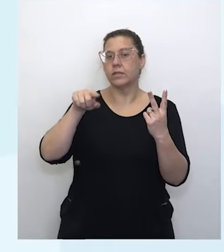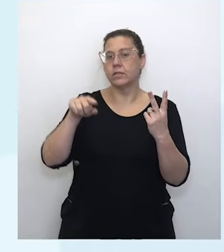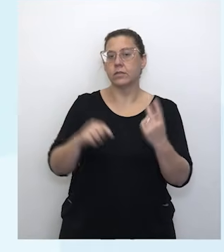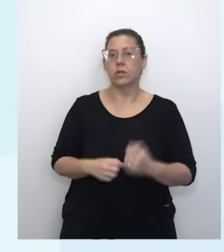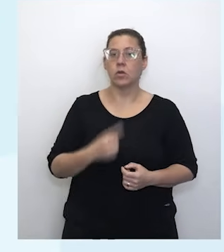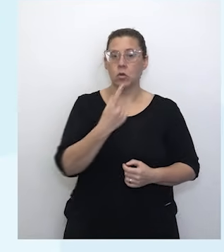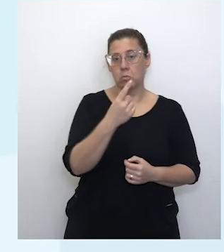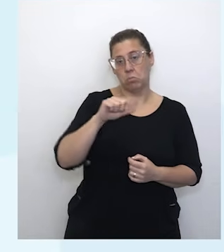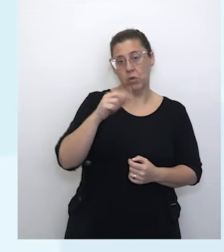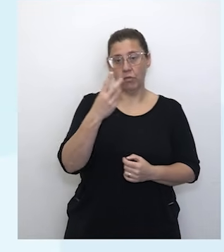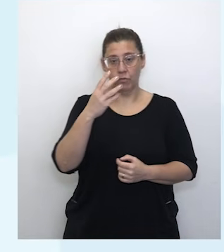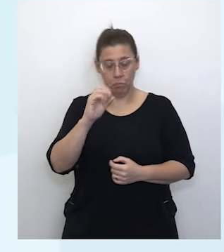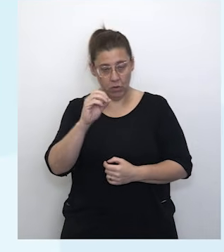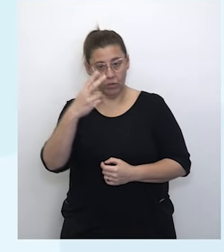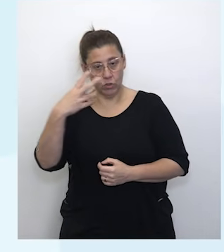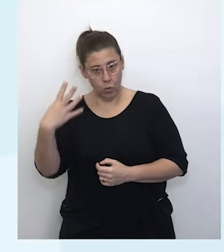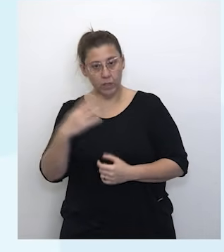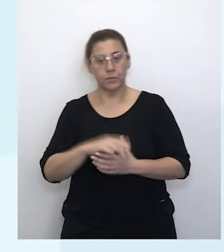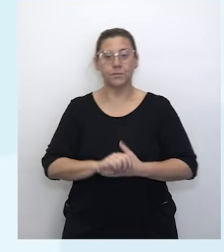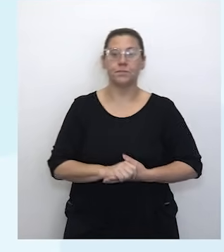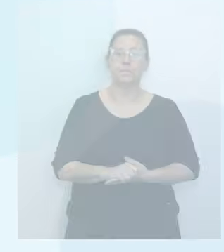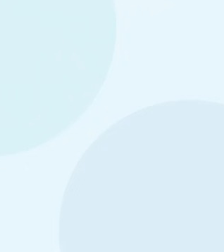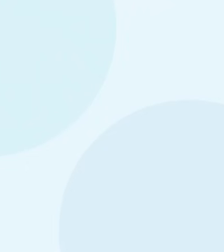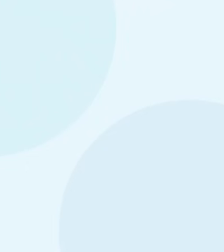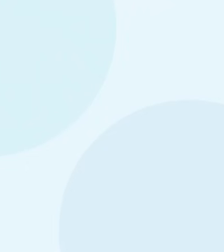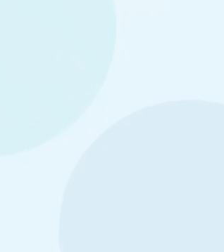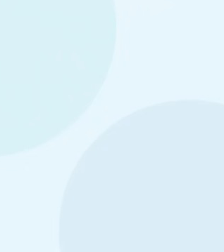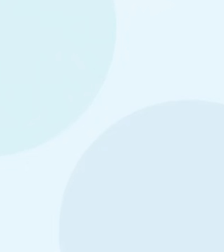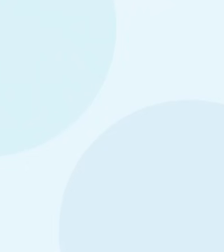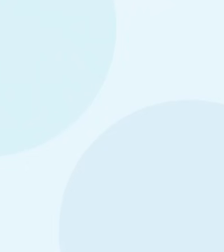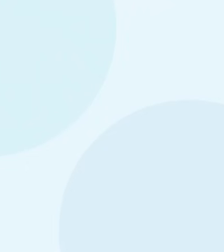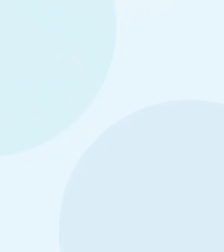sobre 1024. Já volto.